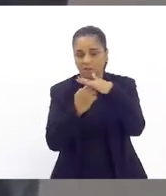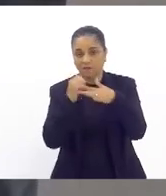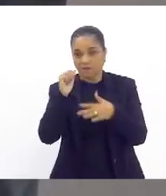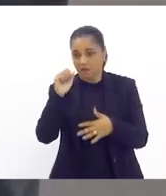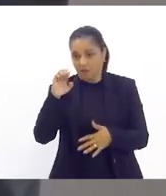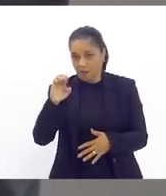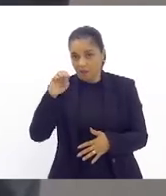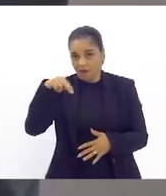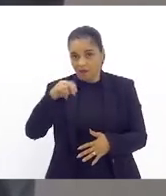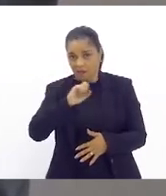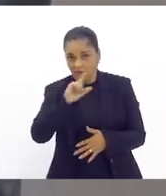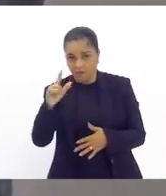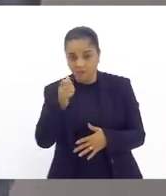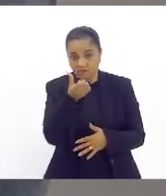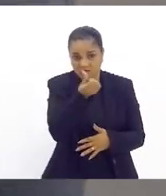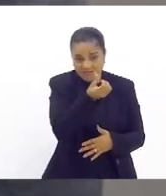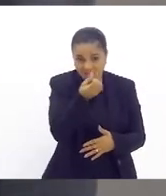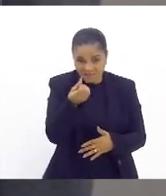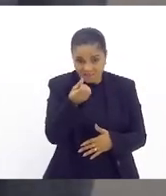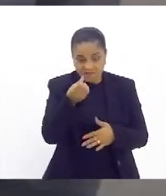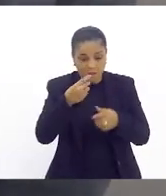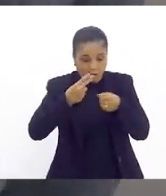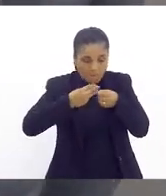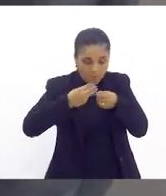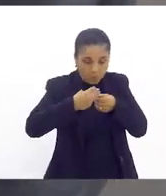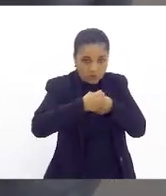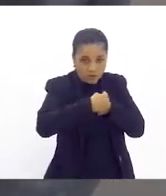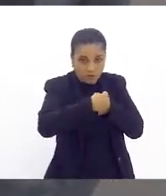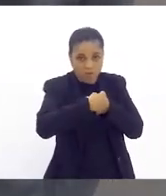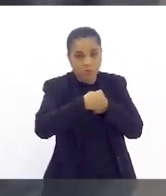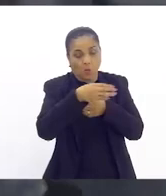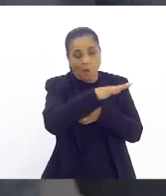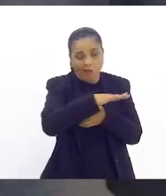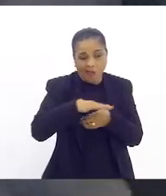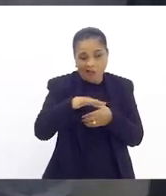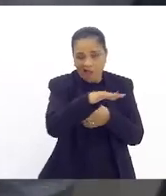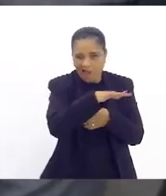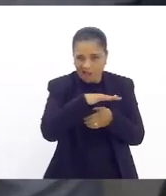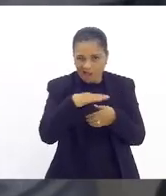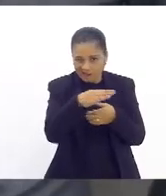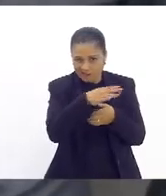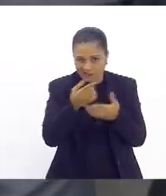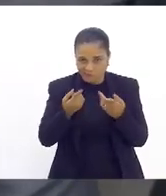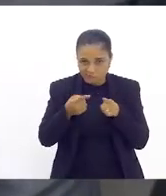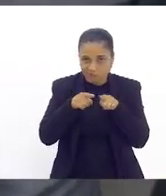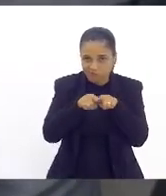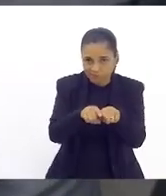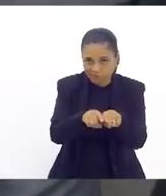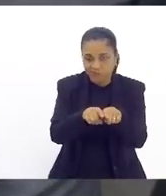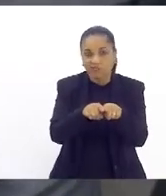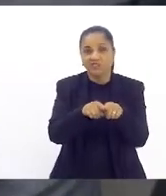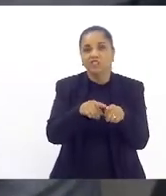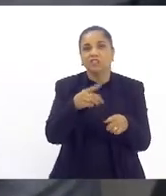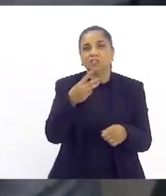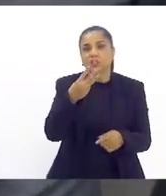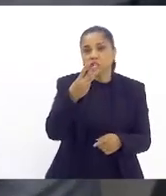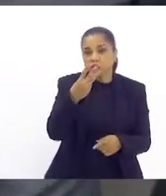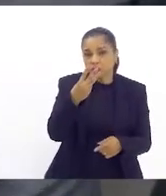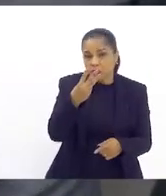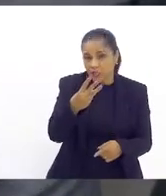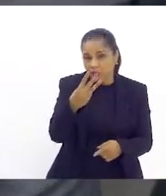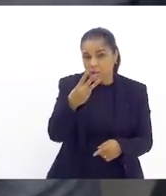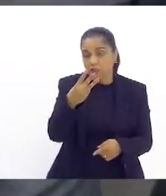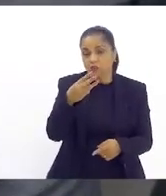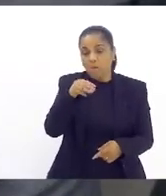colocado ela tá em 66 municípios da nossa área de concessão a gente atende em torno de 3 mil clientes 3 milhões